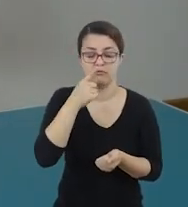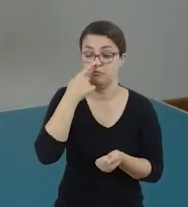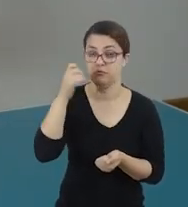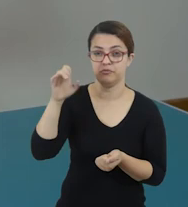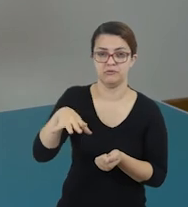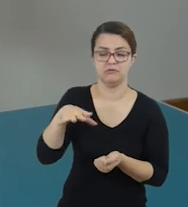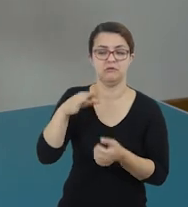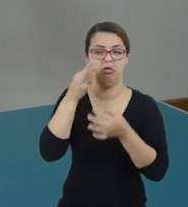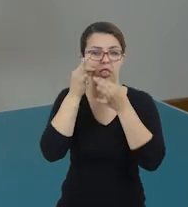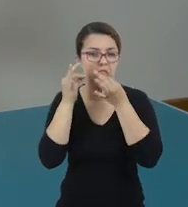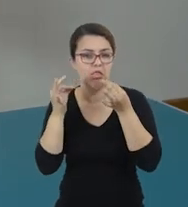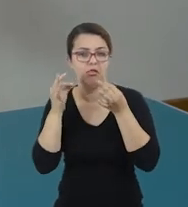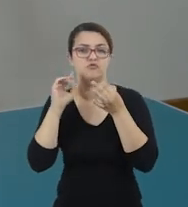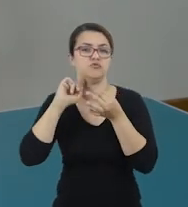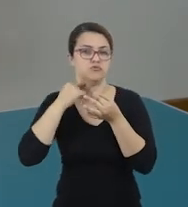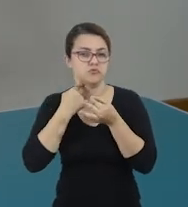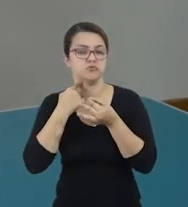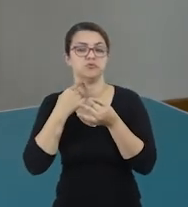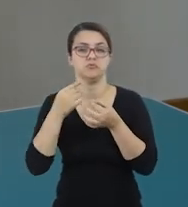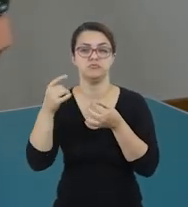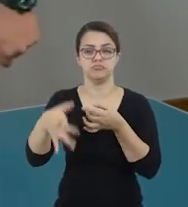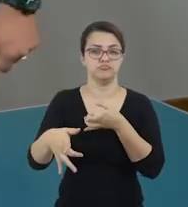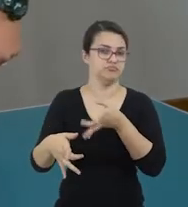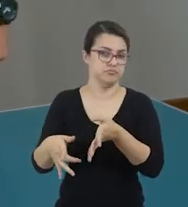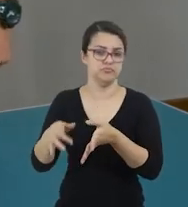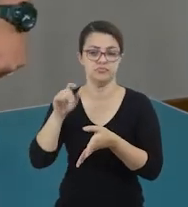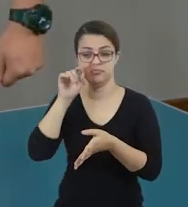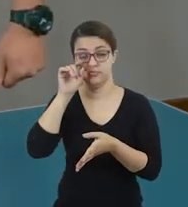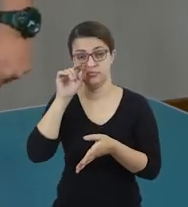de dano, tá ok? Desfiada, manchinha.